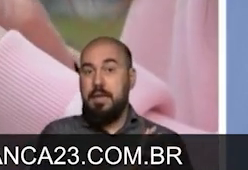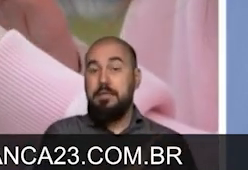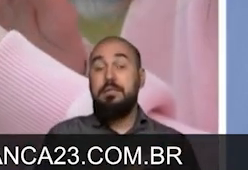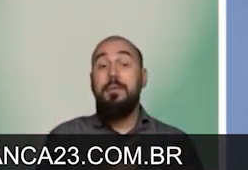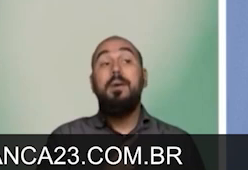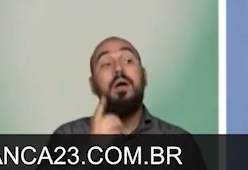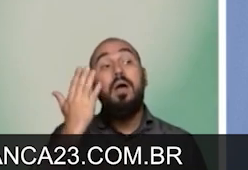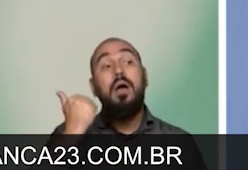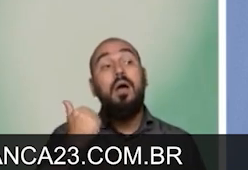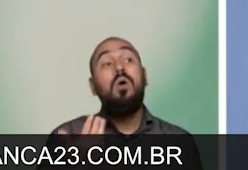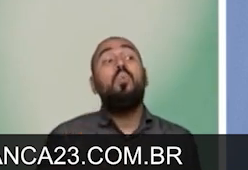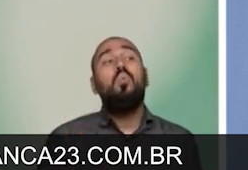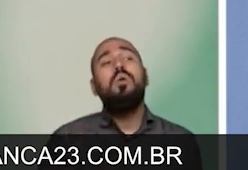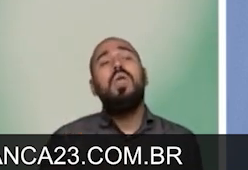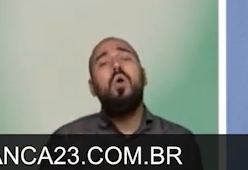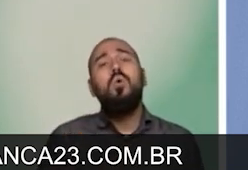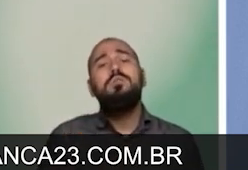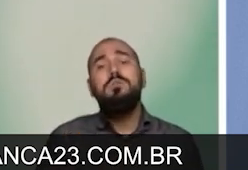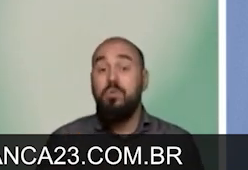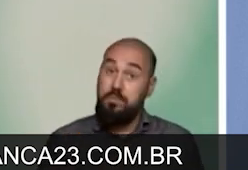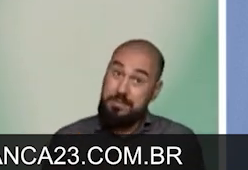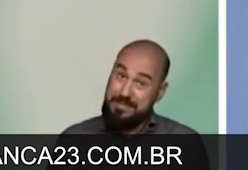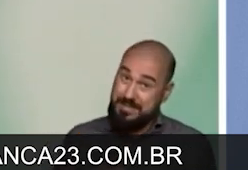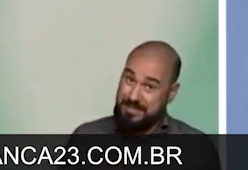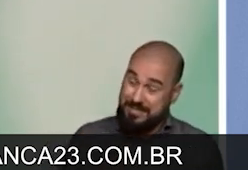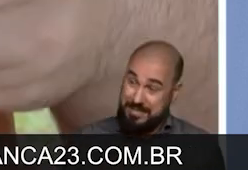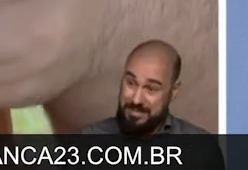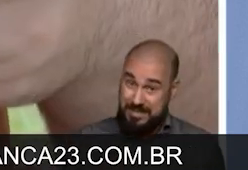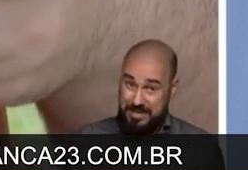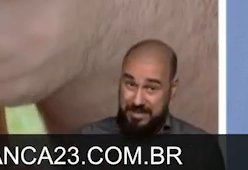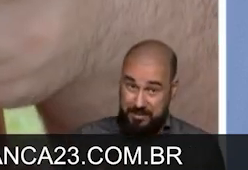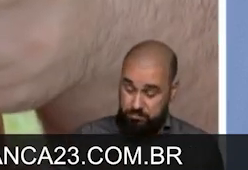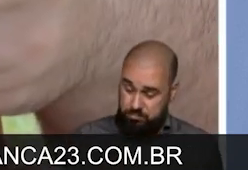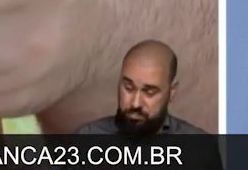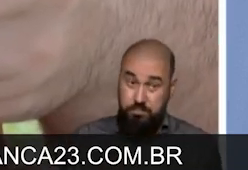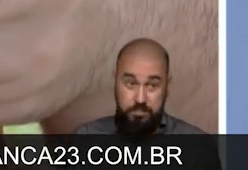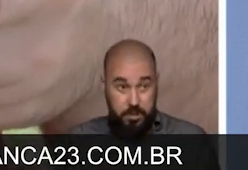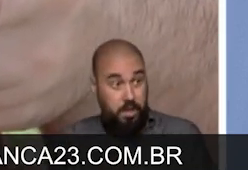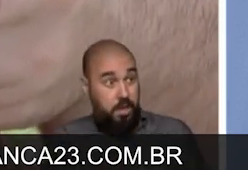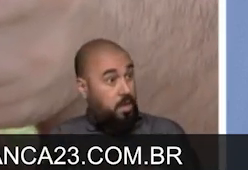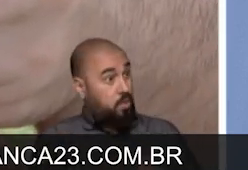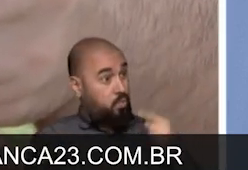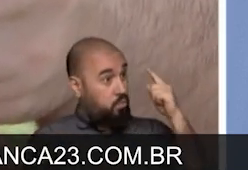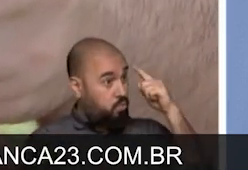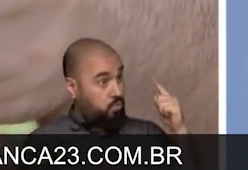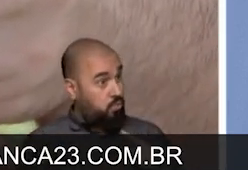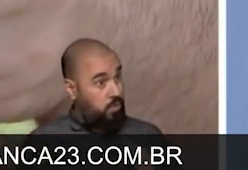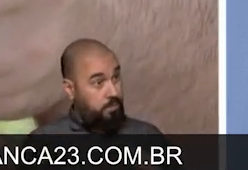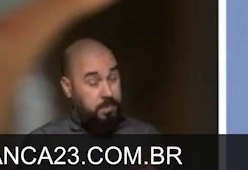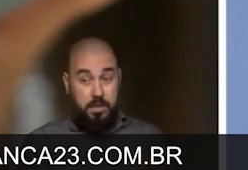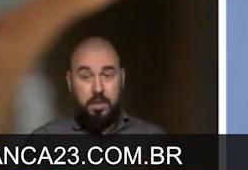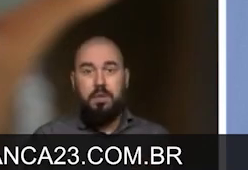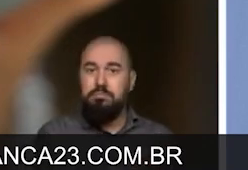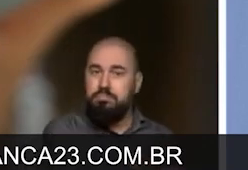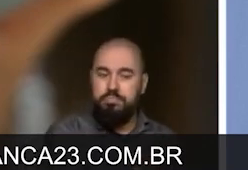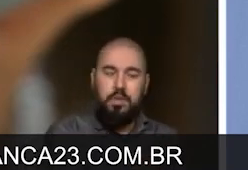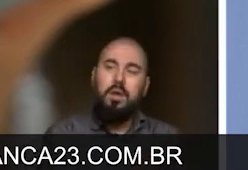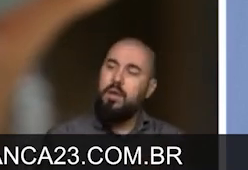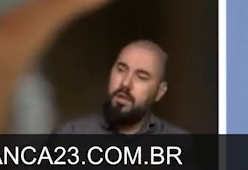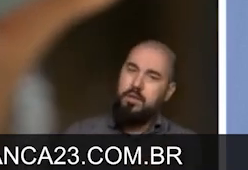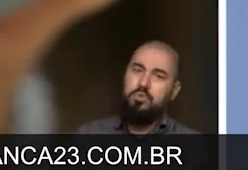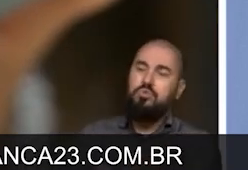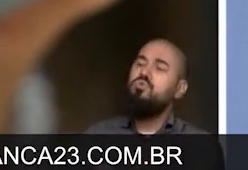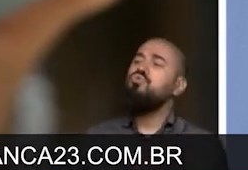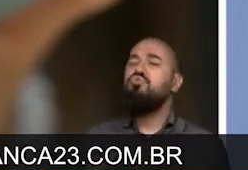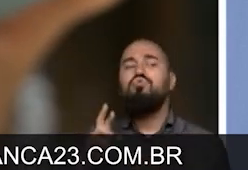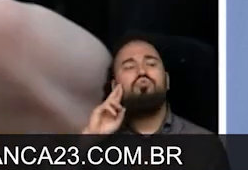Né. Caso não tenha nota fiscal, o telefone deverá ser entregue às autoridades e devolvidos aos seus verdadeiros donos. Né. Para isso, o Ministério da